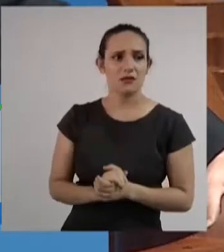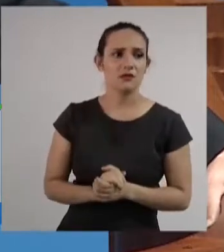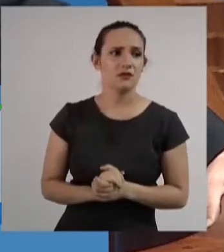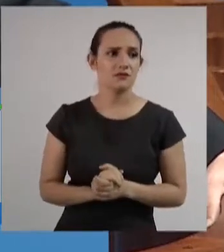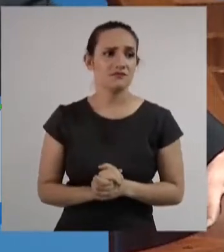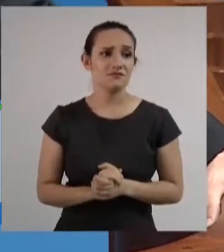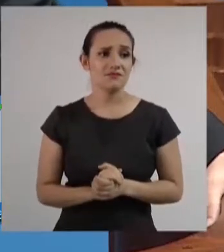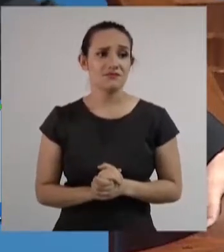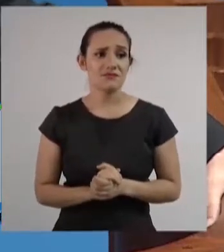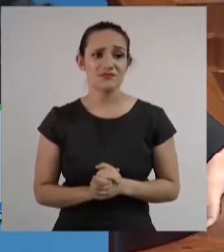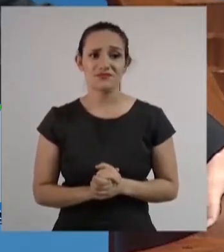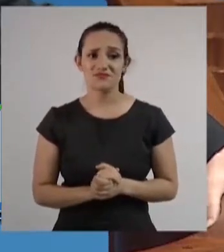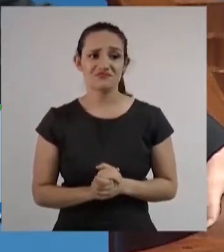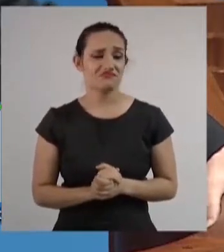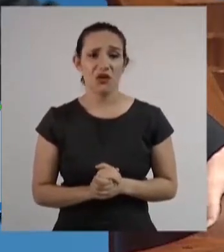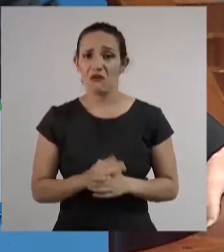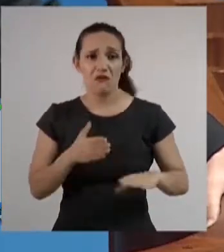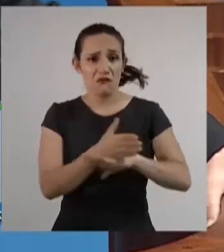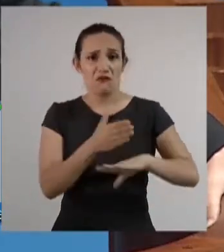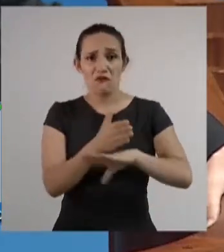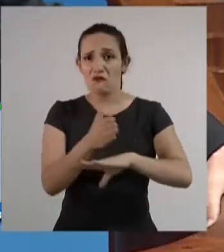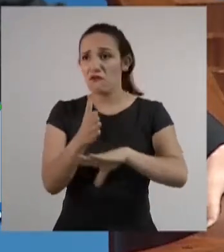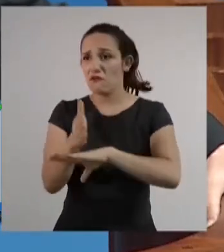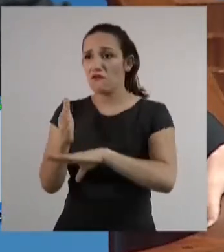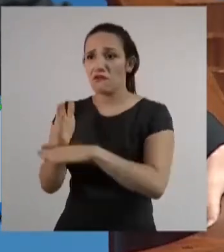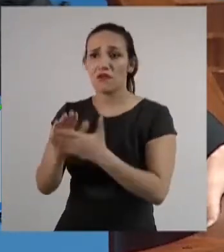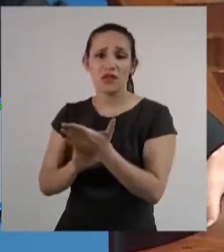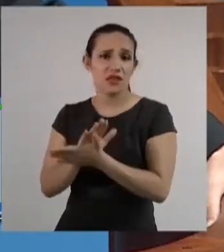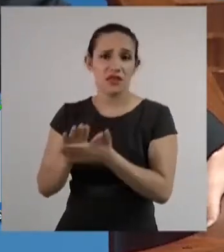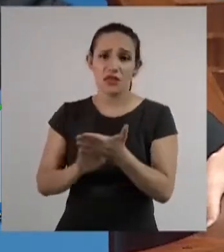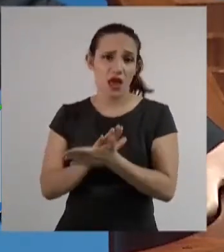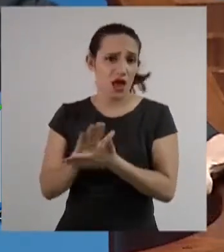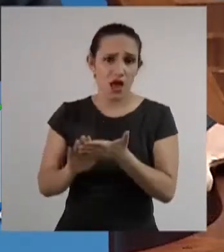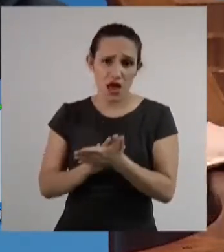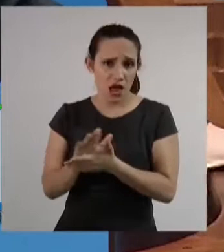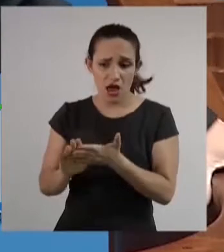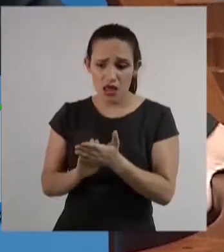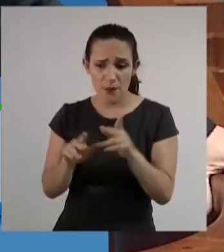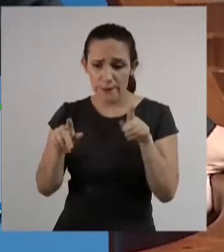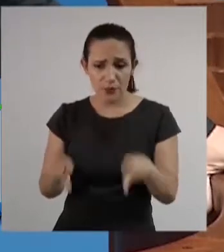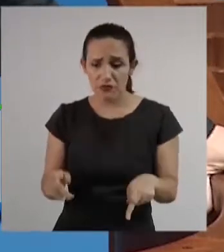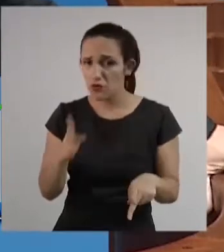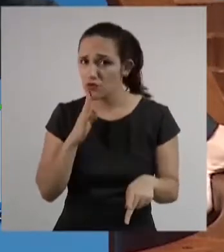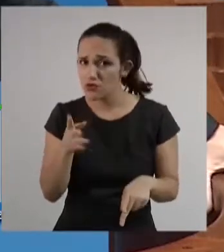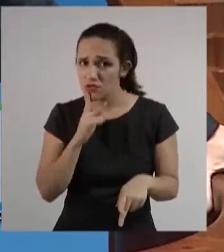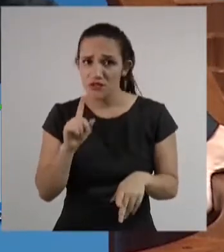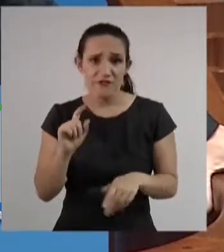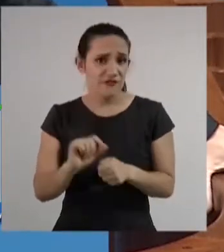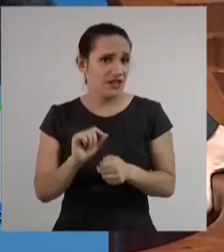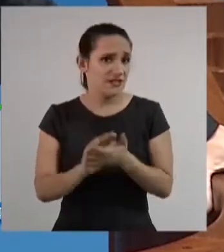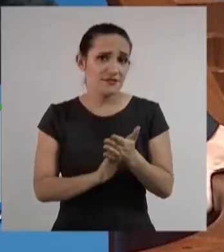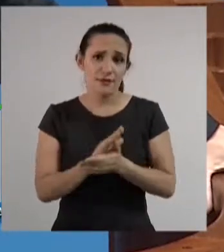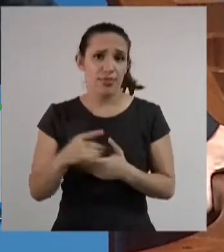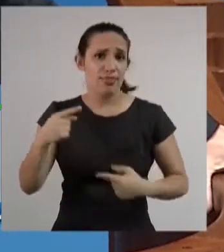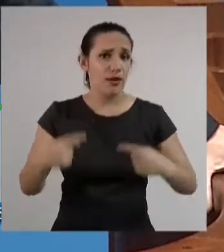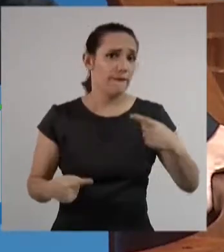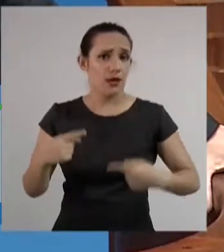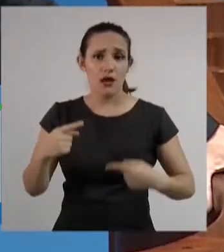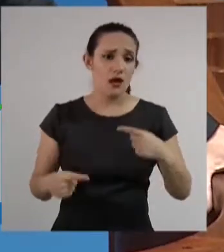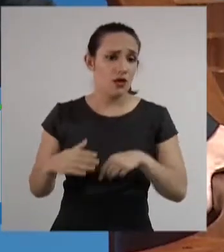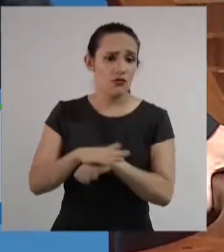praticamente sem fazer campanha, atividades públicas e praticamente sem participar de